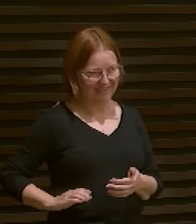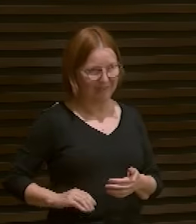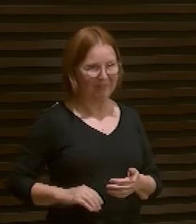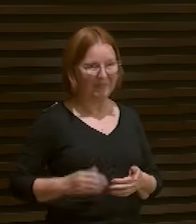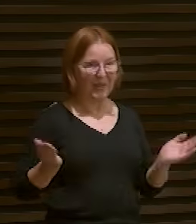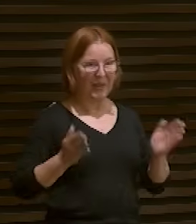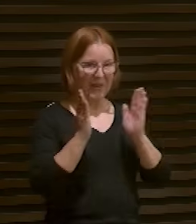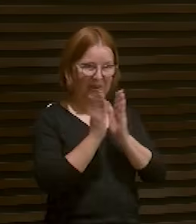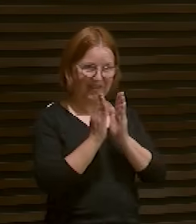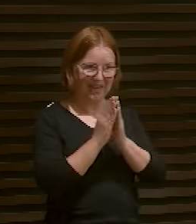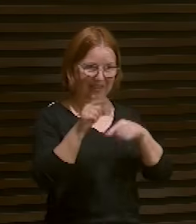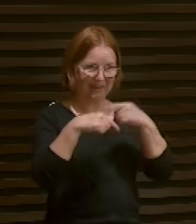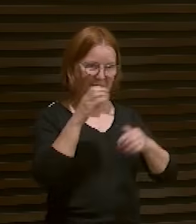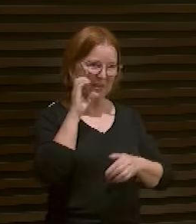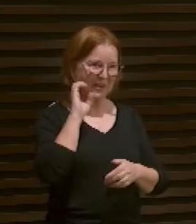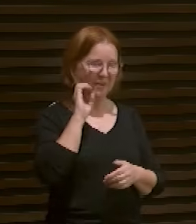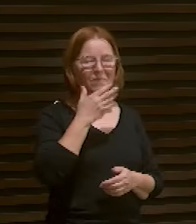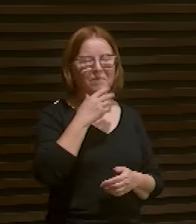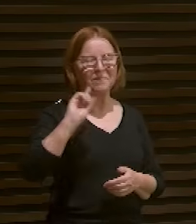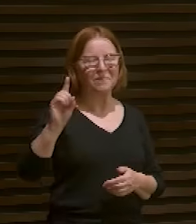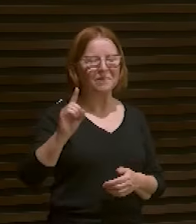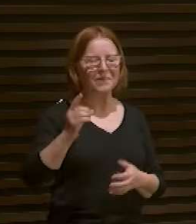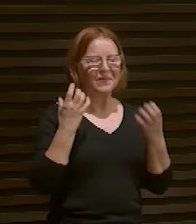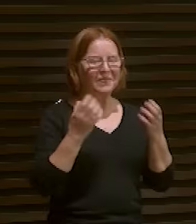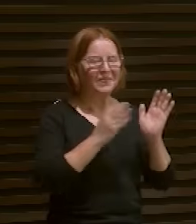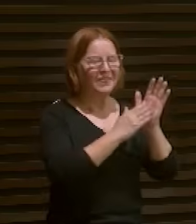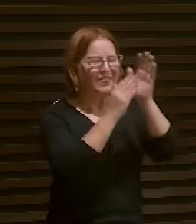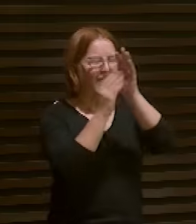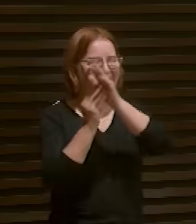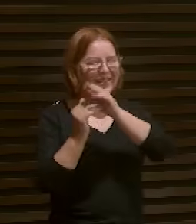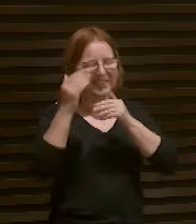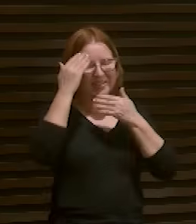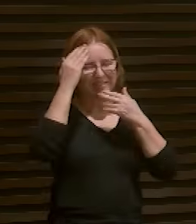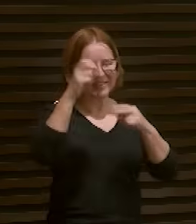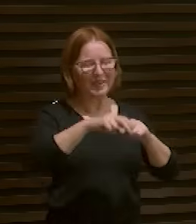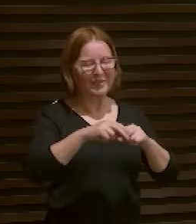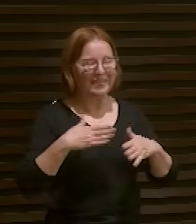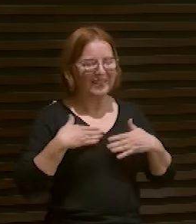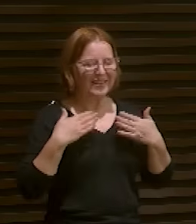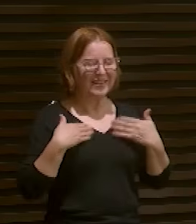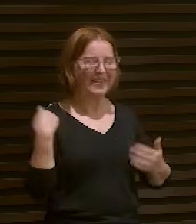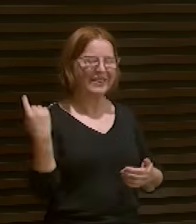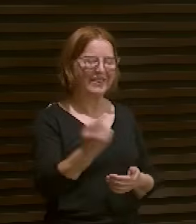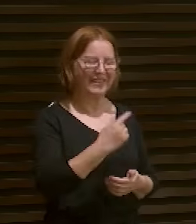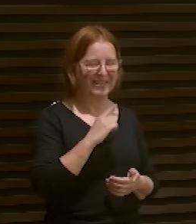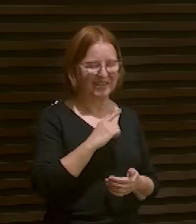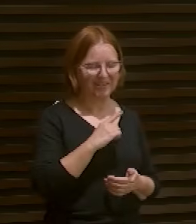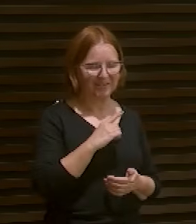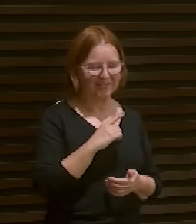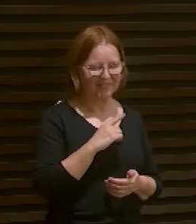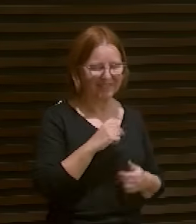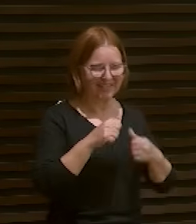para partir para a ceia? Pai, nós queremos te louvar e te agradecer pelo privilégio que nós temos